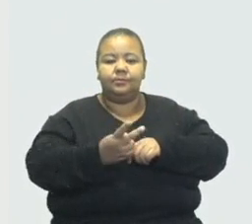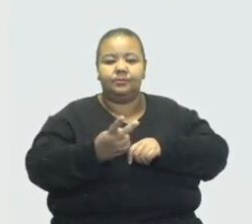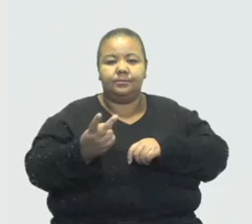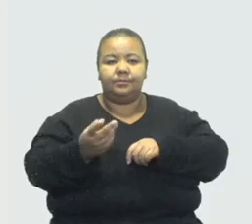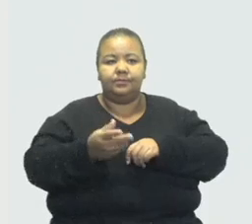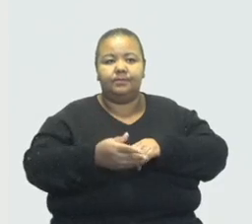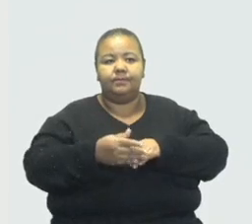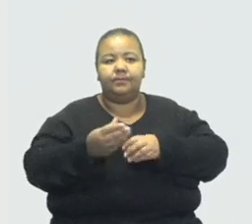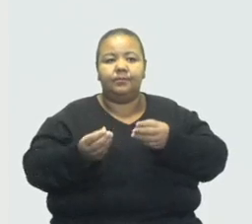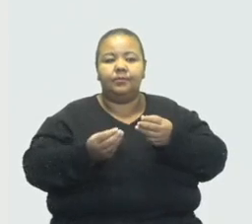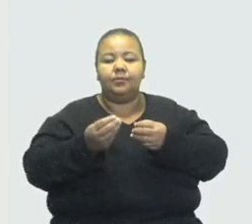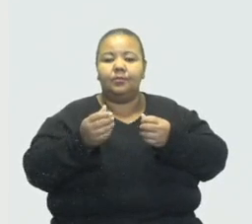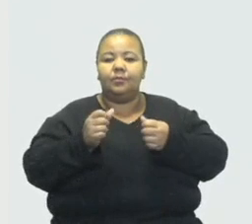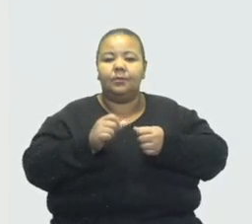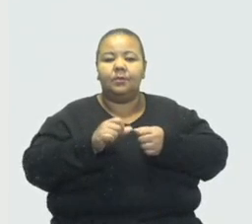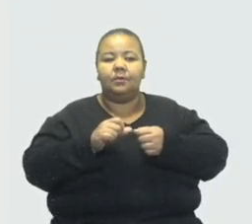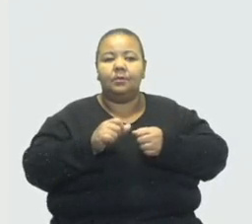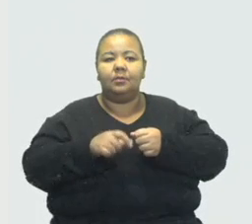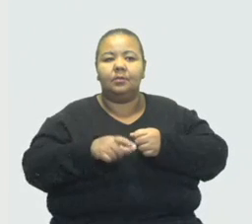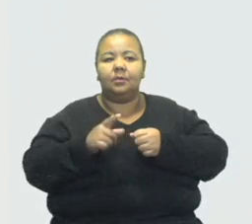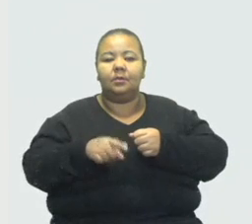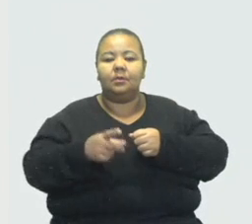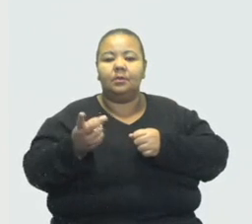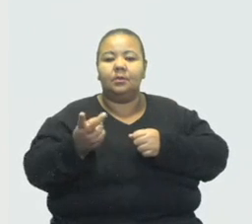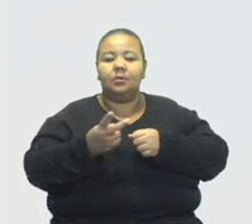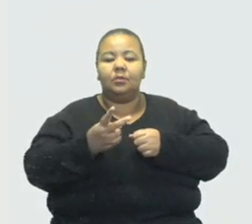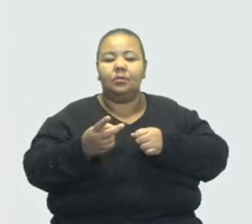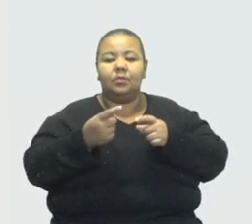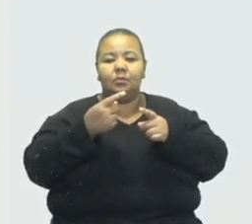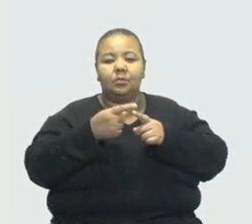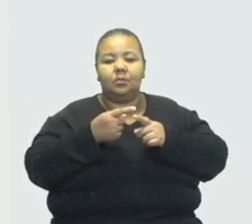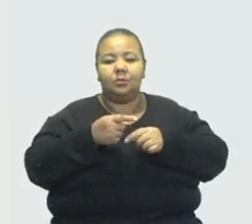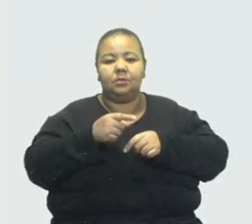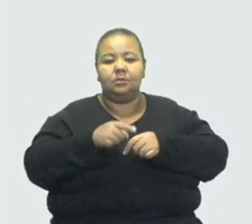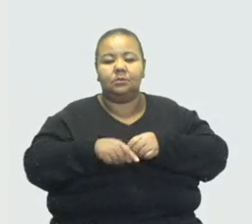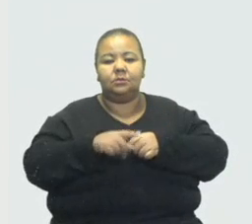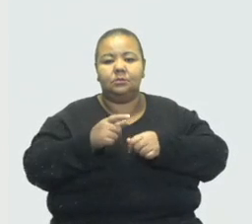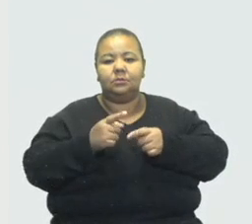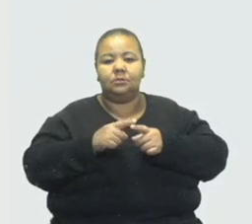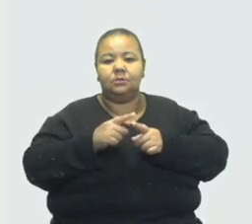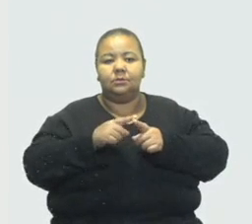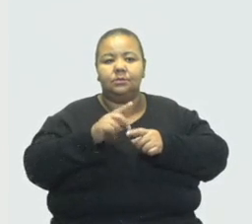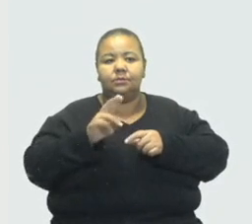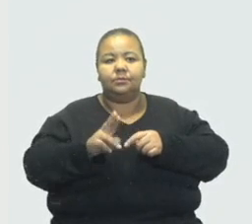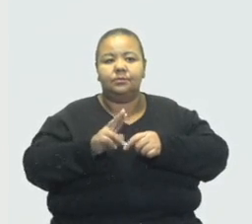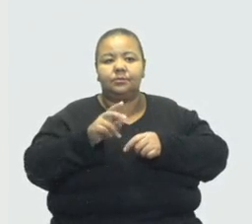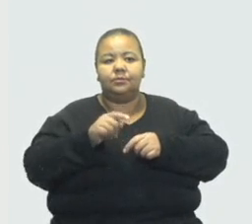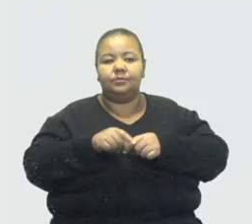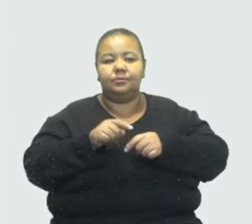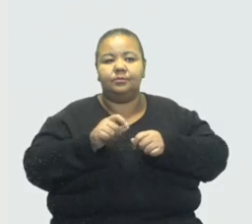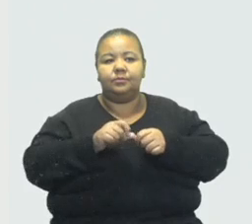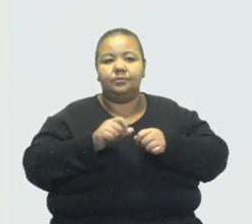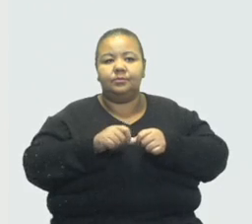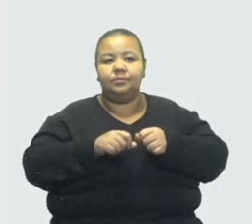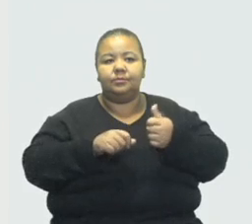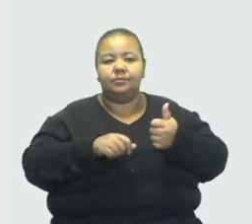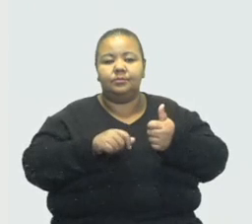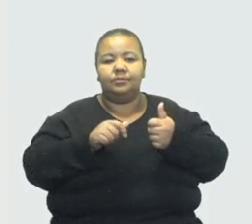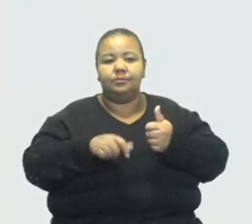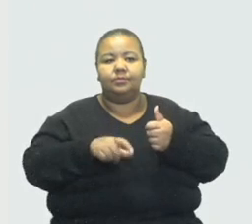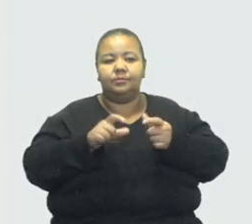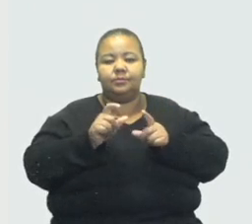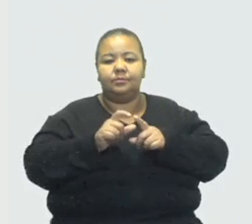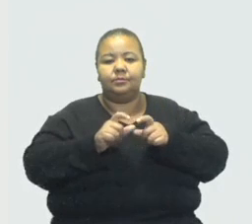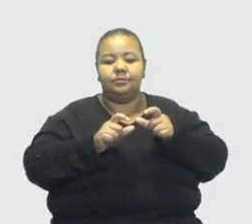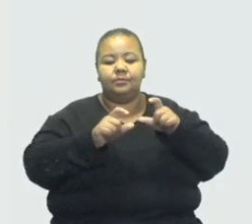matrizes. Como a gente faz a multiplicação de duas matrizes mesmo? A gente vai multiplicar a nossa linha